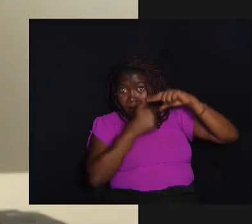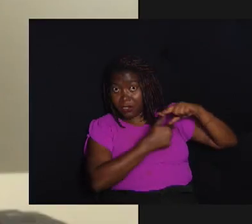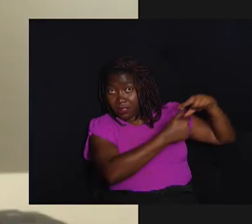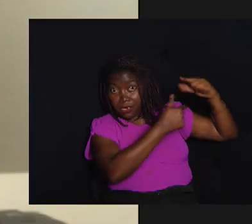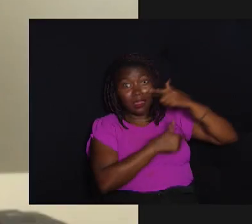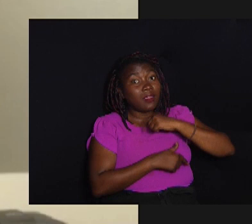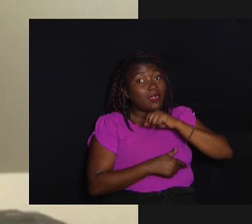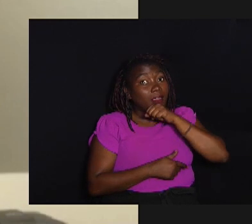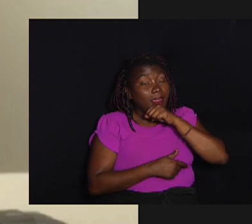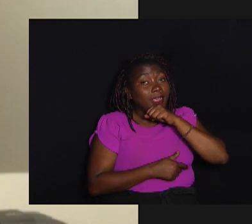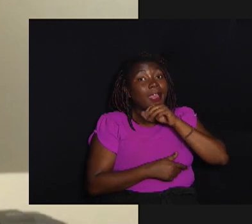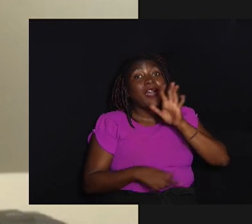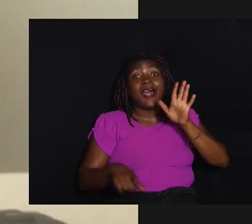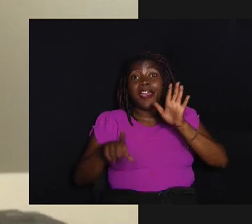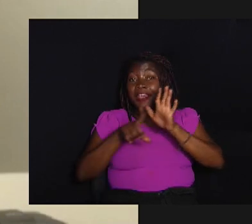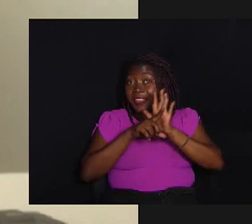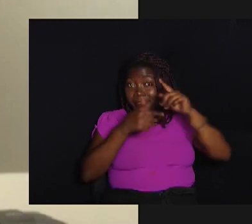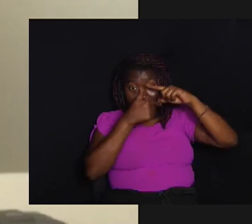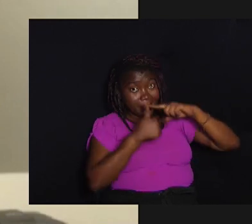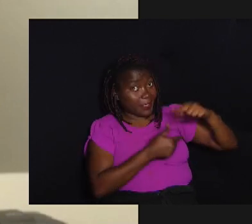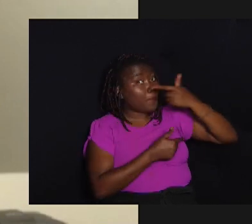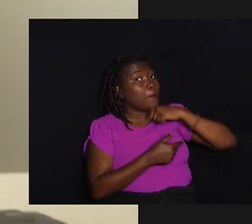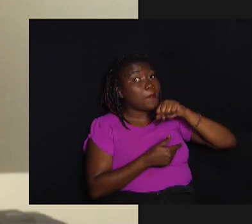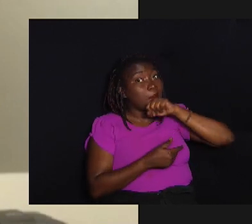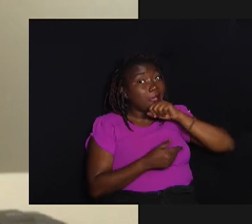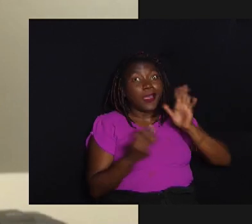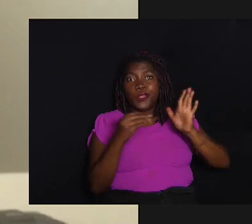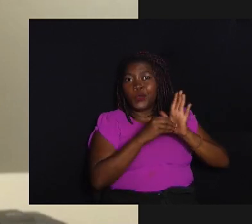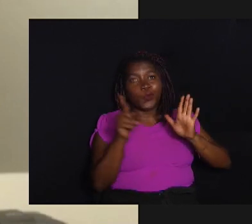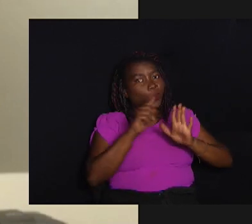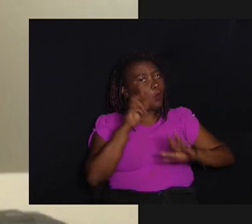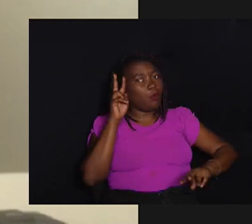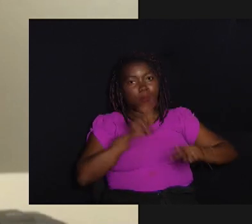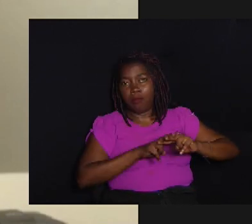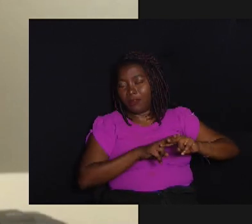A lei da alienação parental não traz previsão de prisão, não existe essa